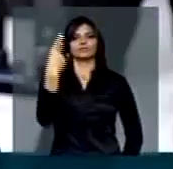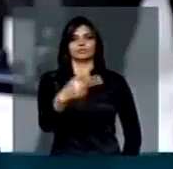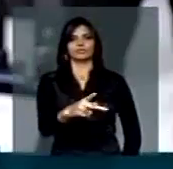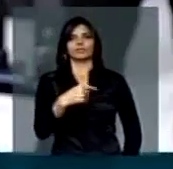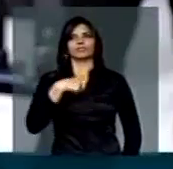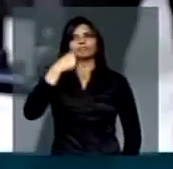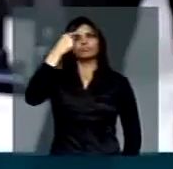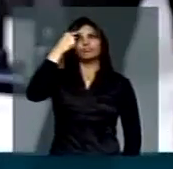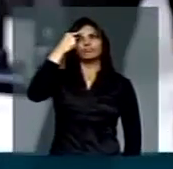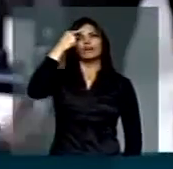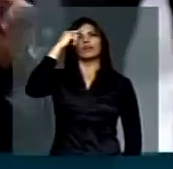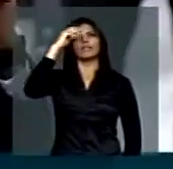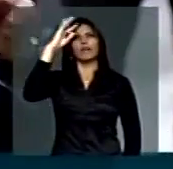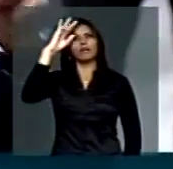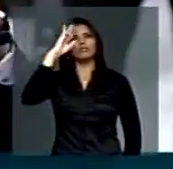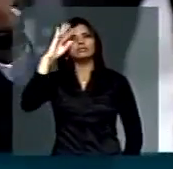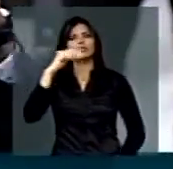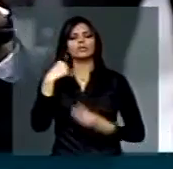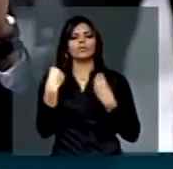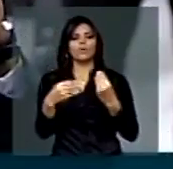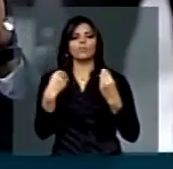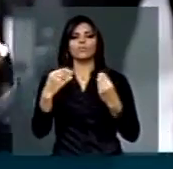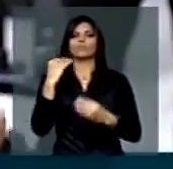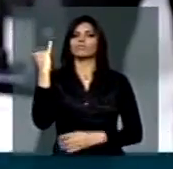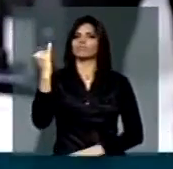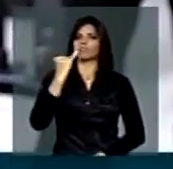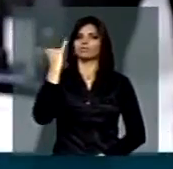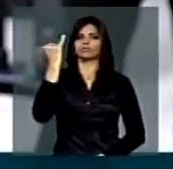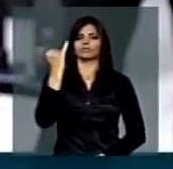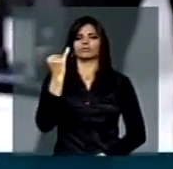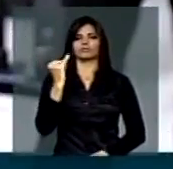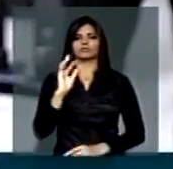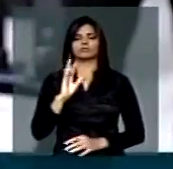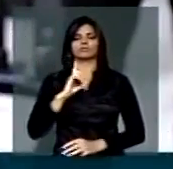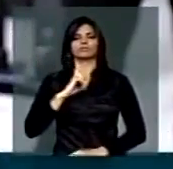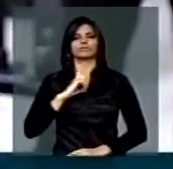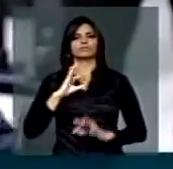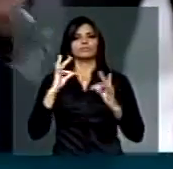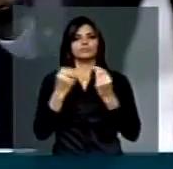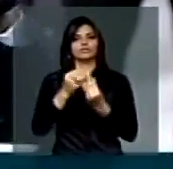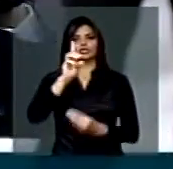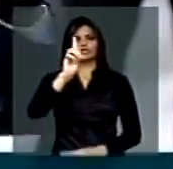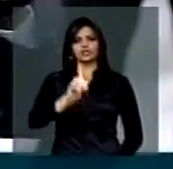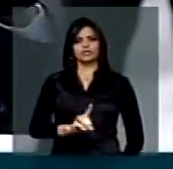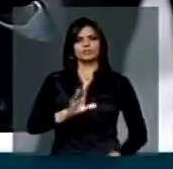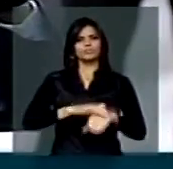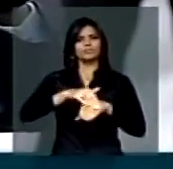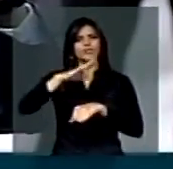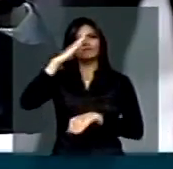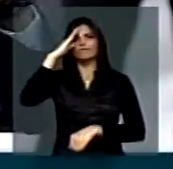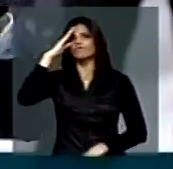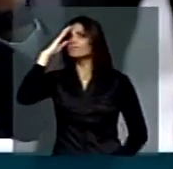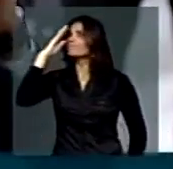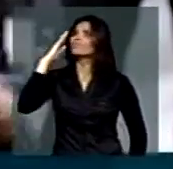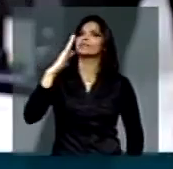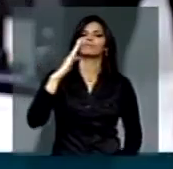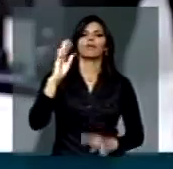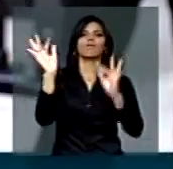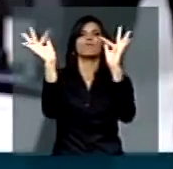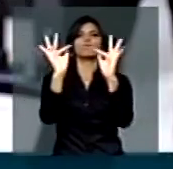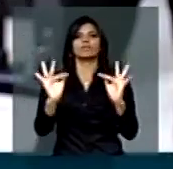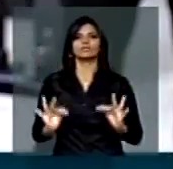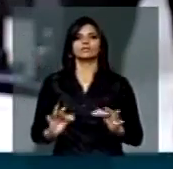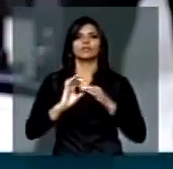a reflexão de quanto é caro e quanto é importante o exercício desse que talvez é o direito mais fundamental para a felicidade, que é